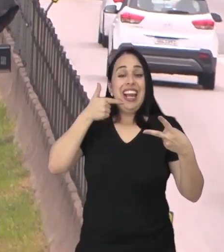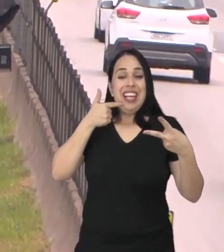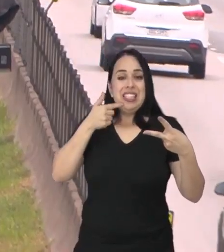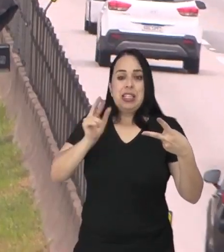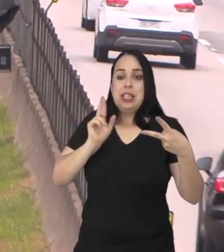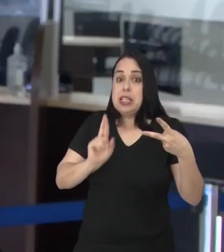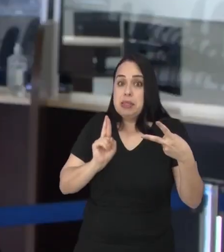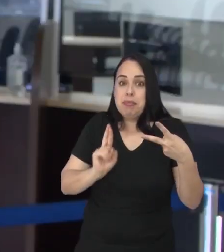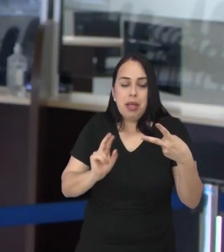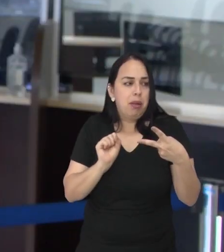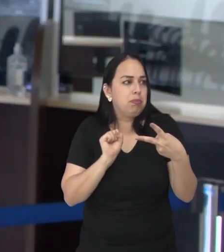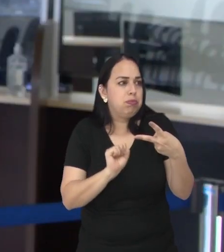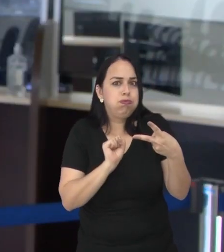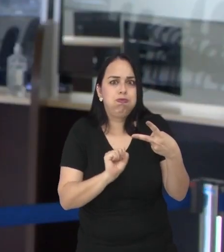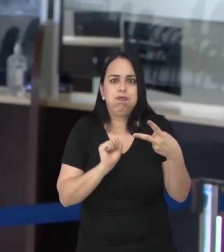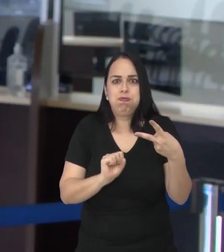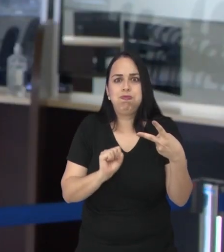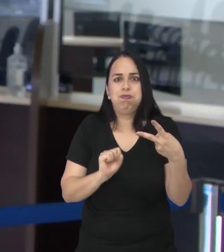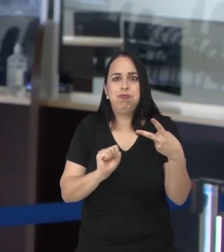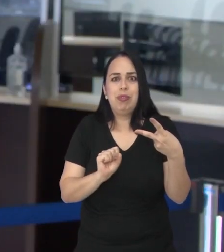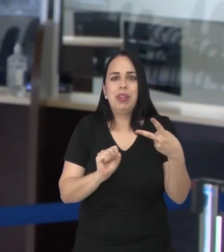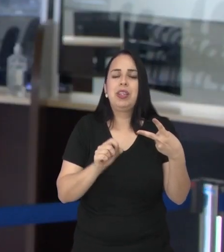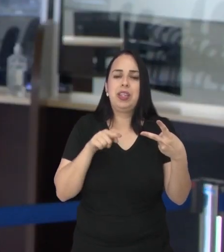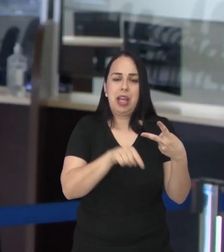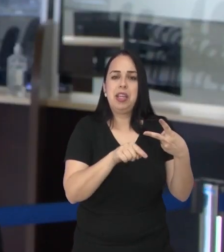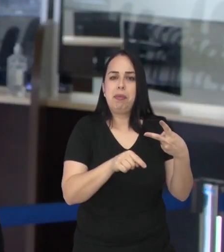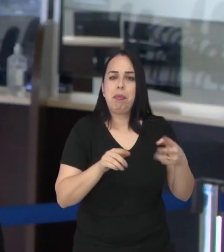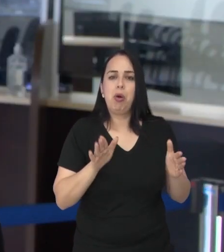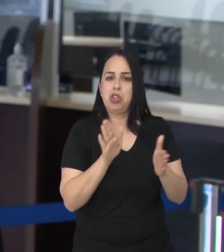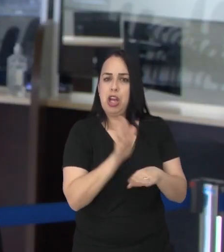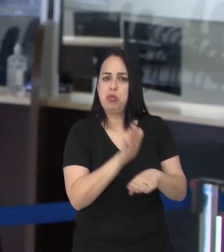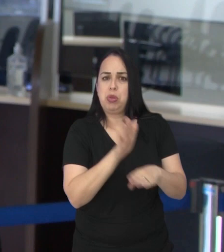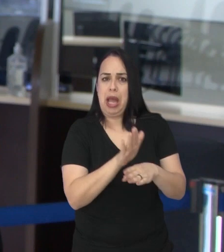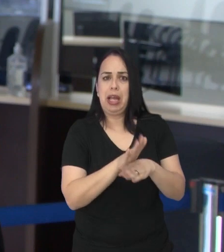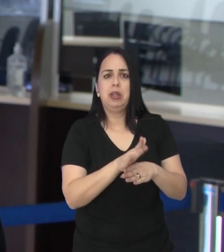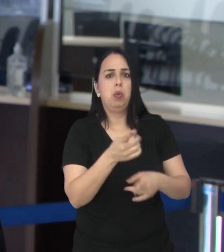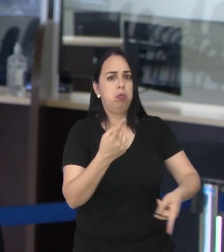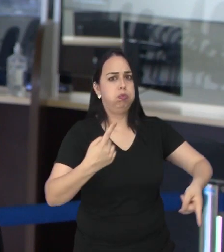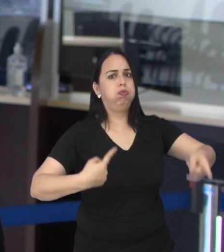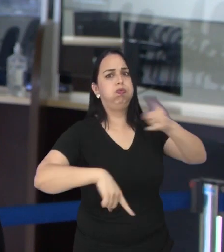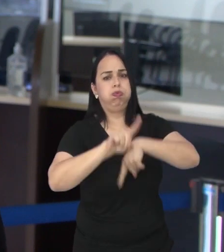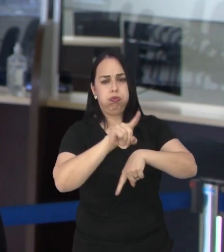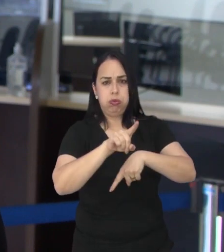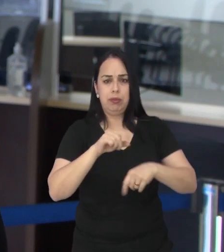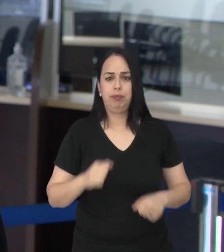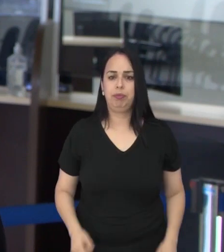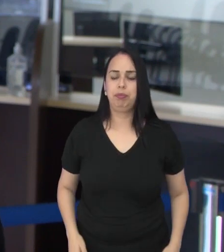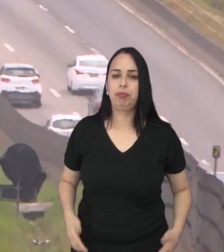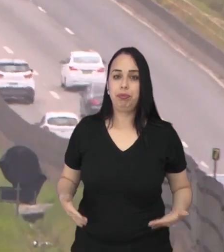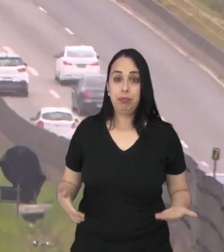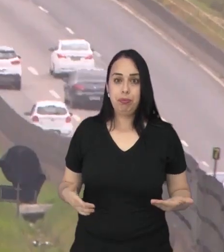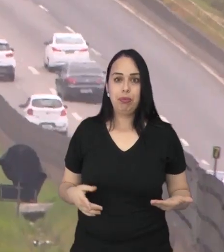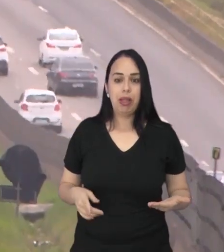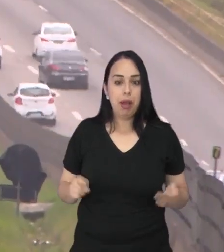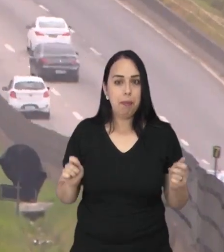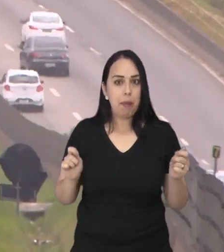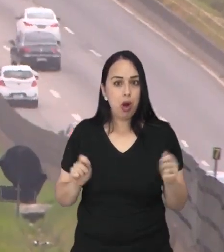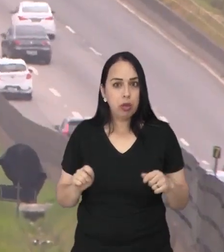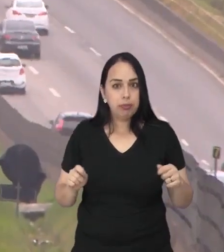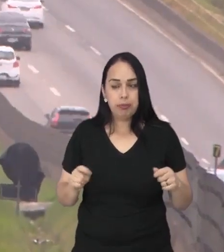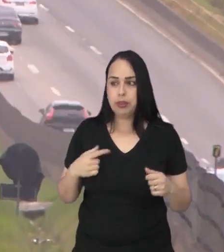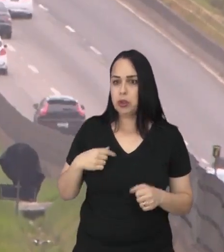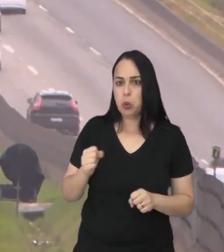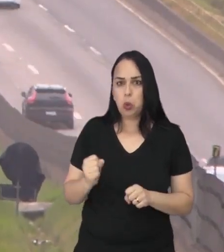com esse incremento do potencial logístico da nossa região. Isso faz muita diferença no processo econômico. A possibilidade